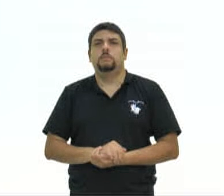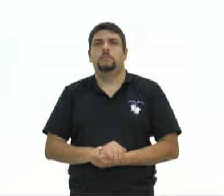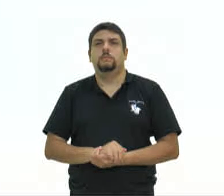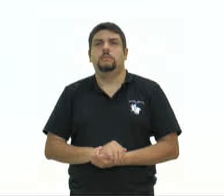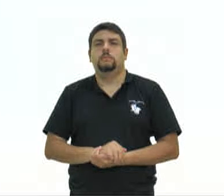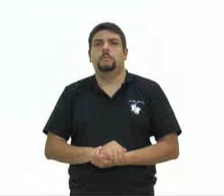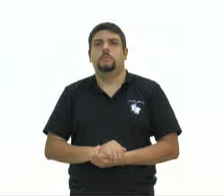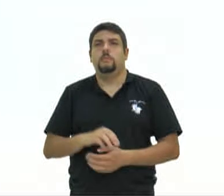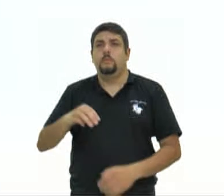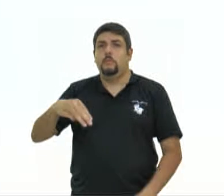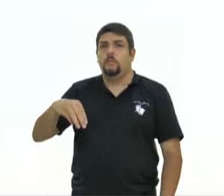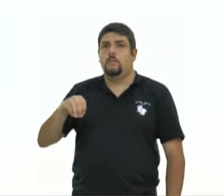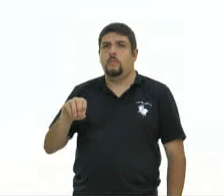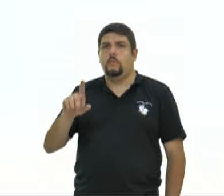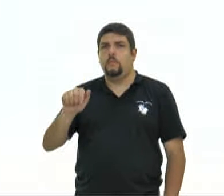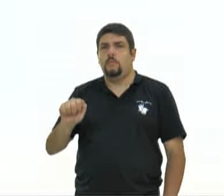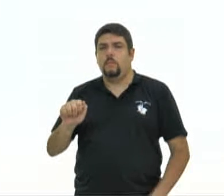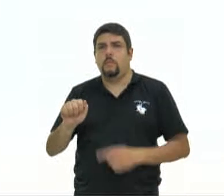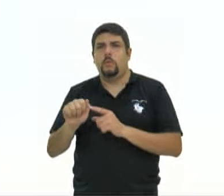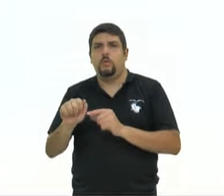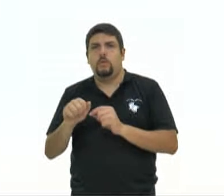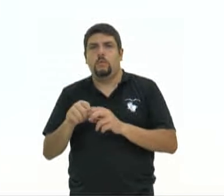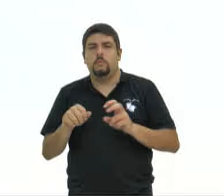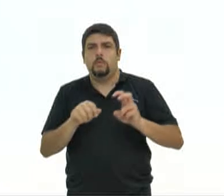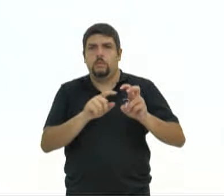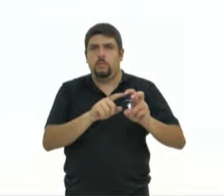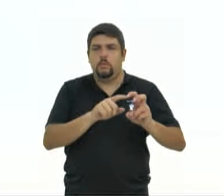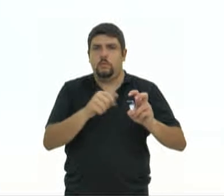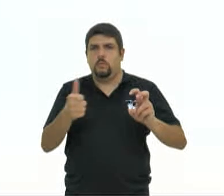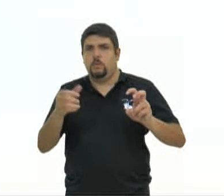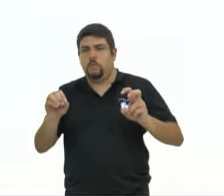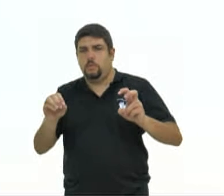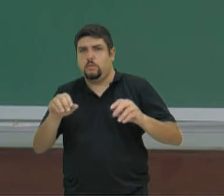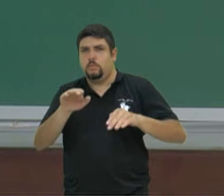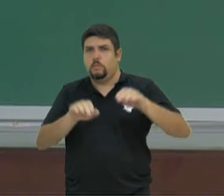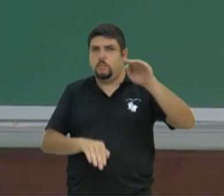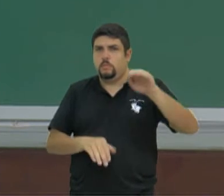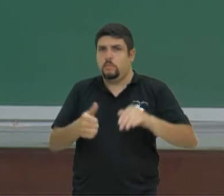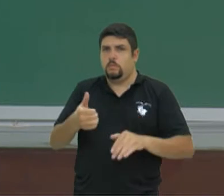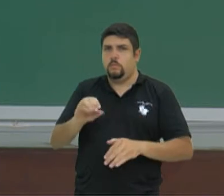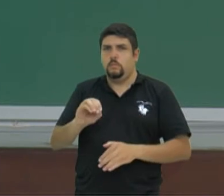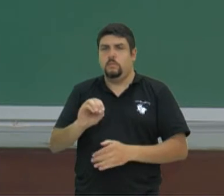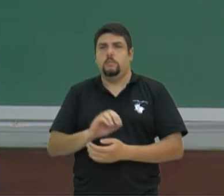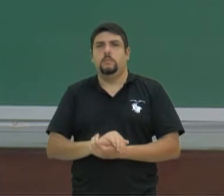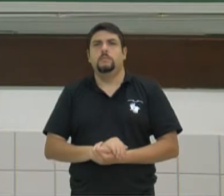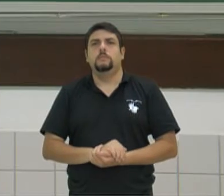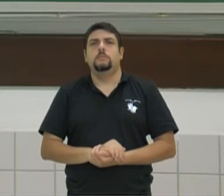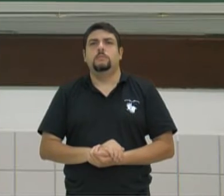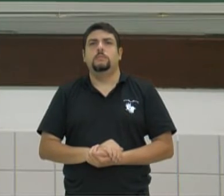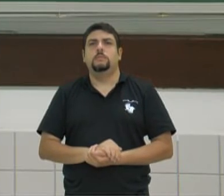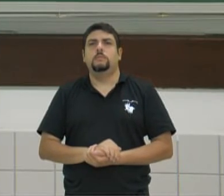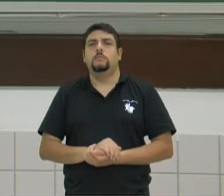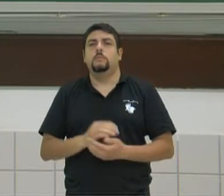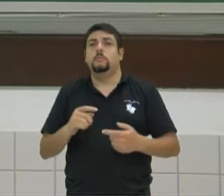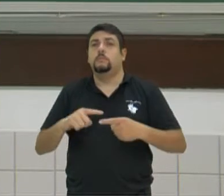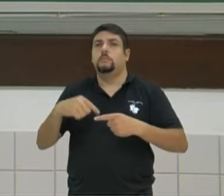A moda é entre 5 e 10 salários mínimos e a amplitude é 10 salários mínimos. Beleza? Tranquilo? Vamos ver agora o que pede o próximo exercício para